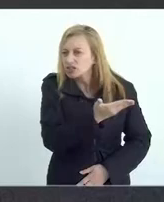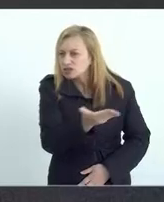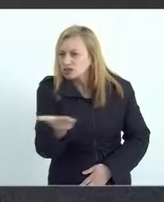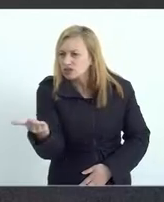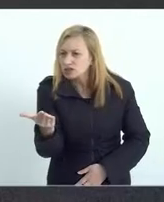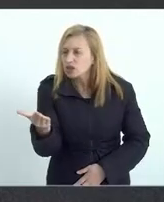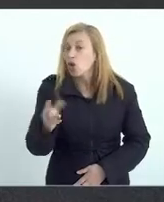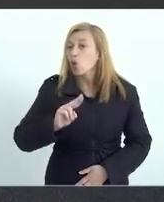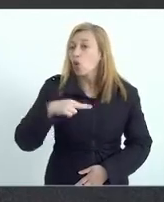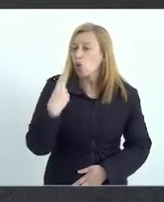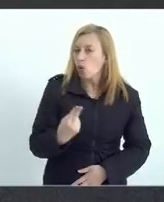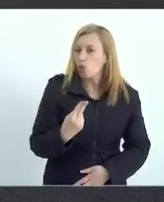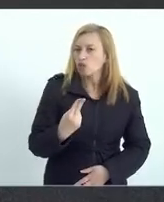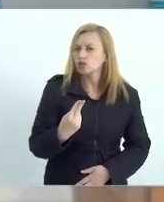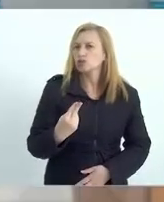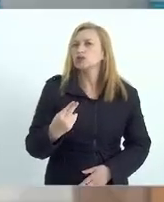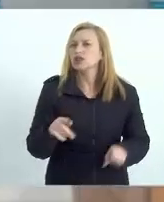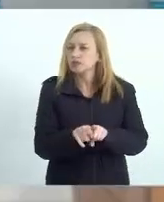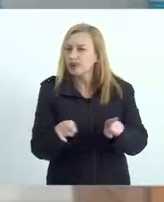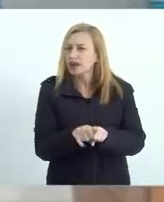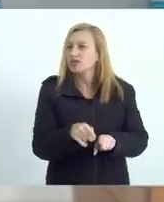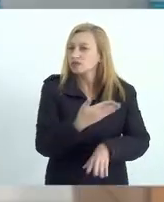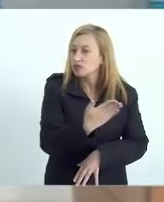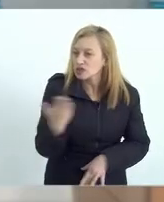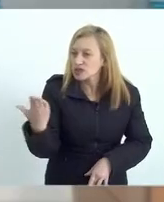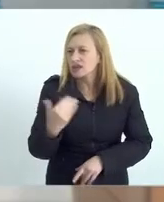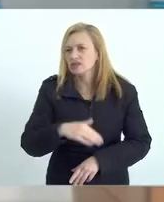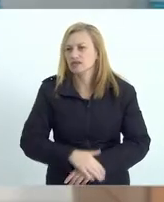dos Senhores ou até mesmo senhores